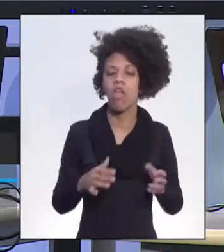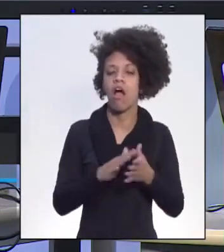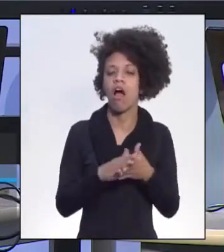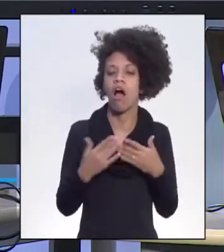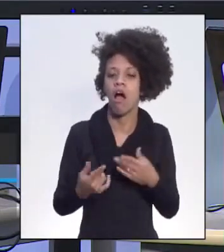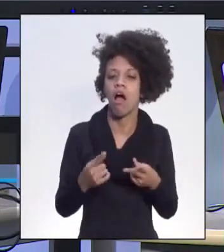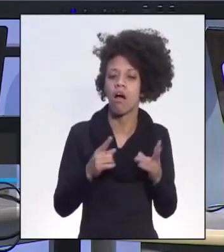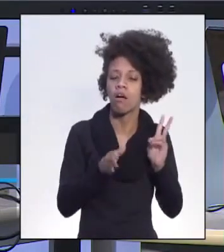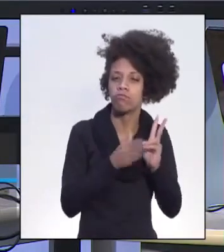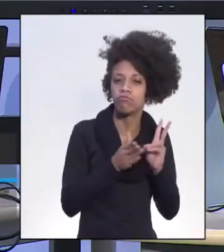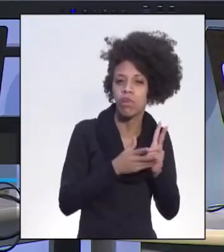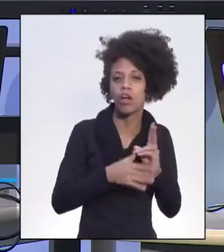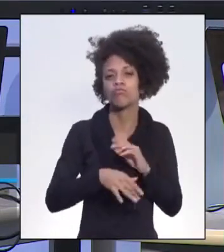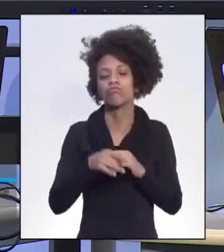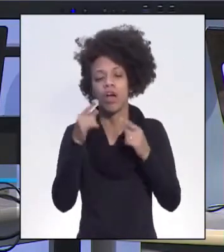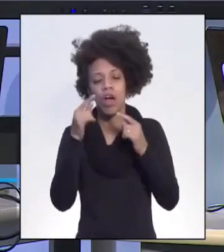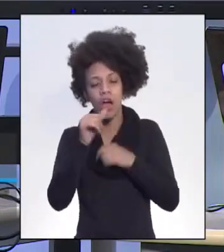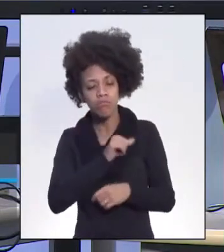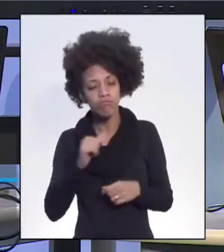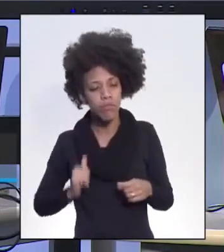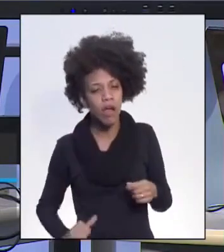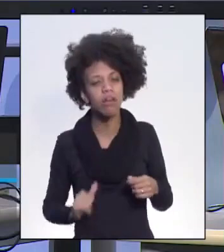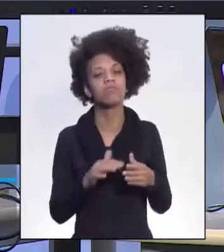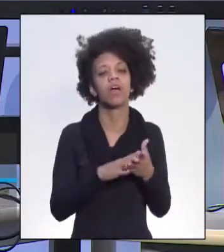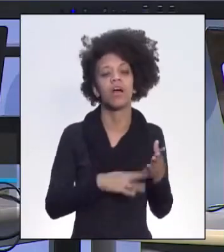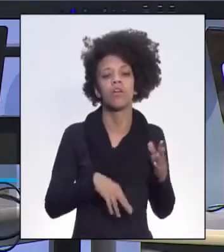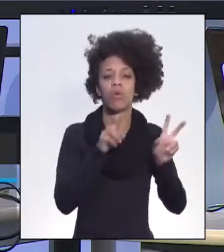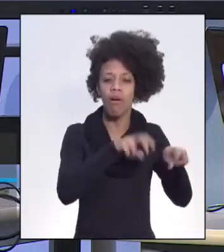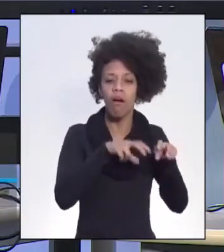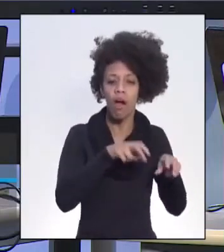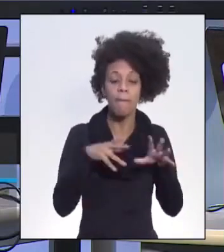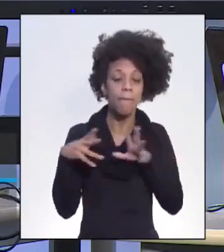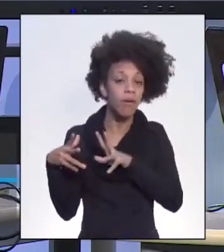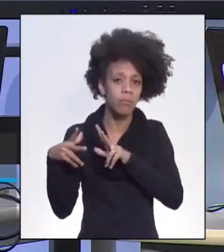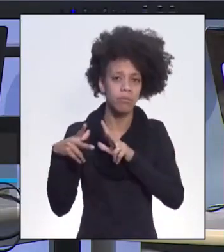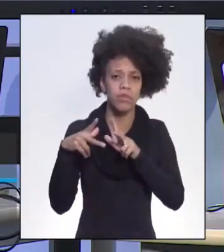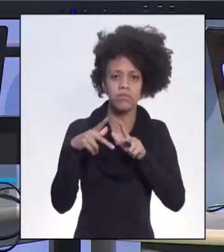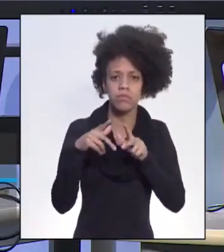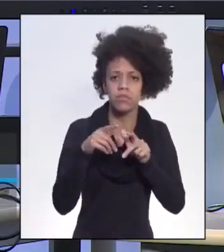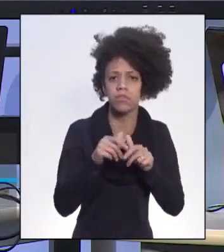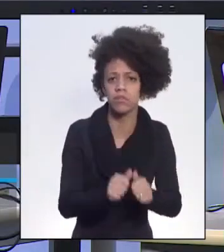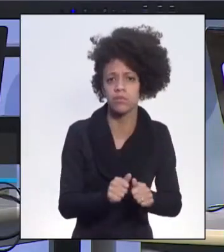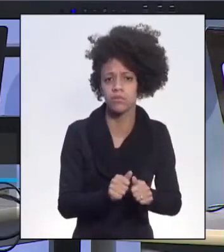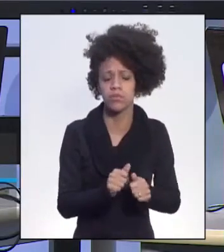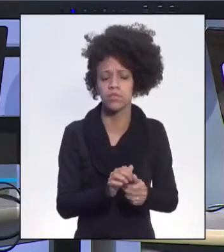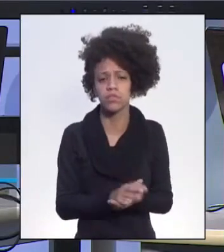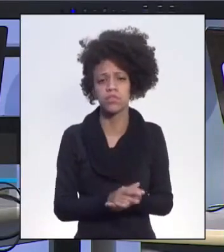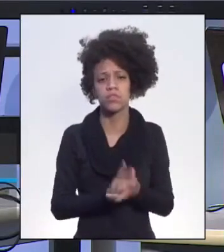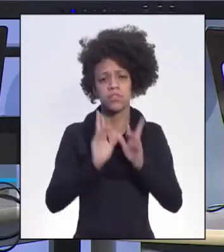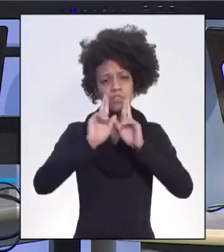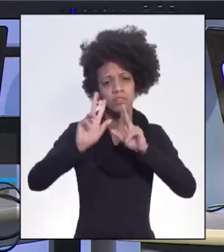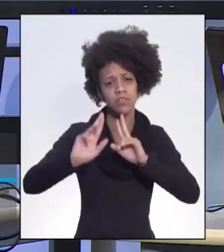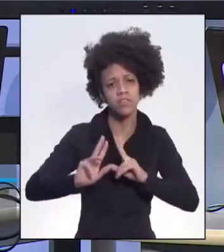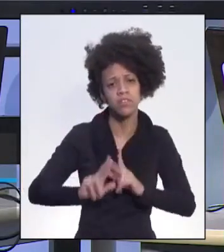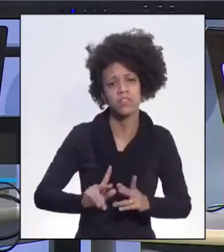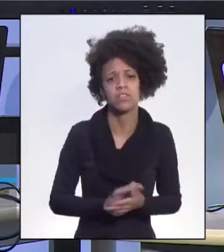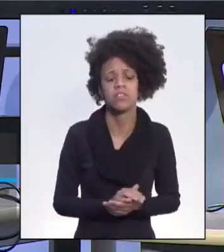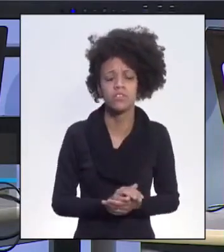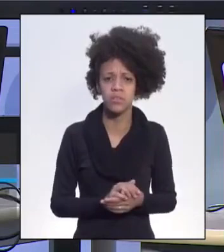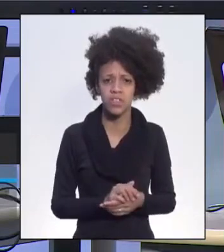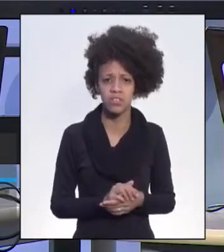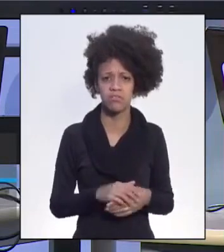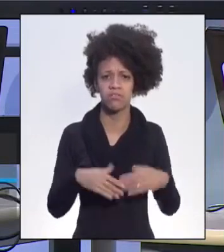indígenas, as mulheres do campo, né, todas essas distinções, essas diferenças precisam